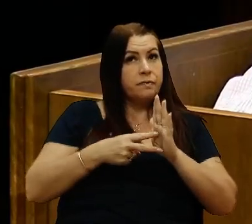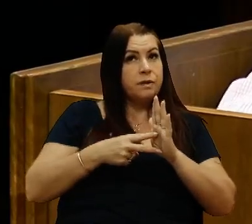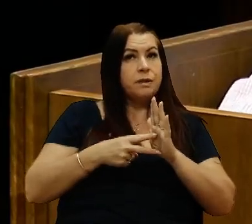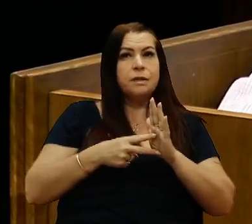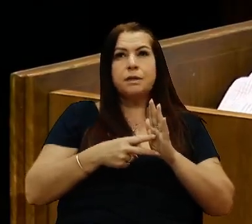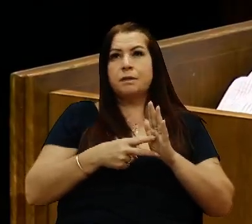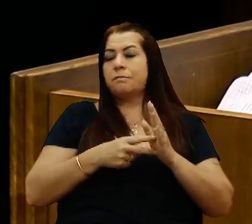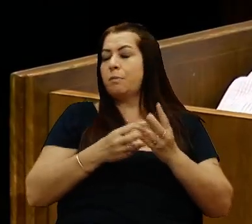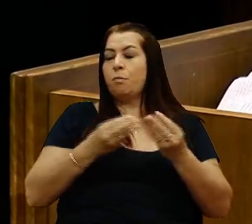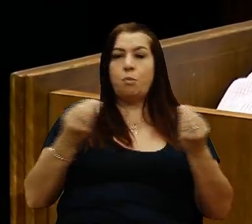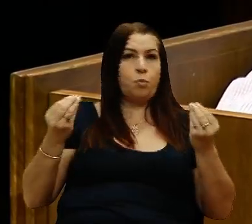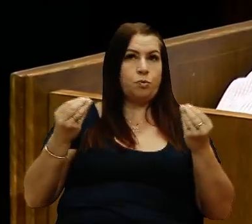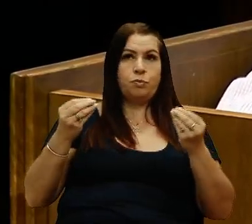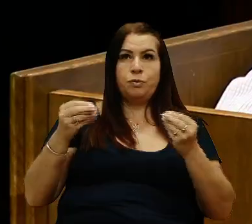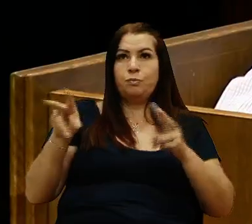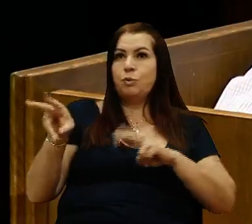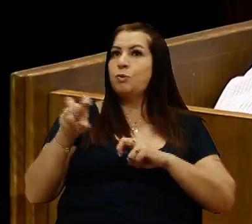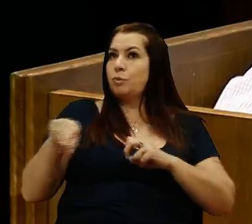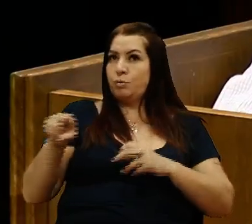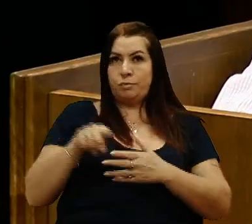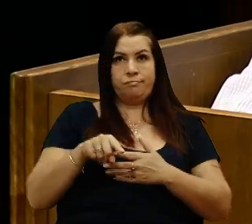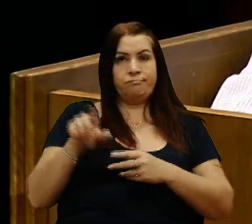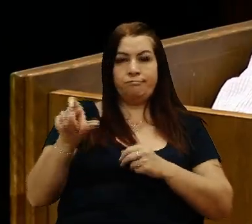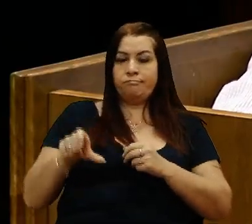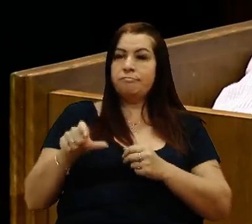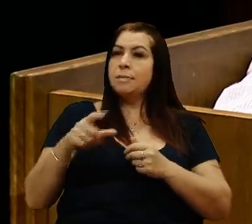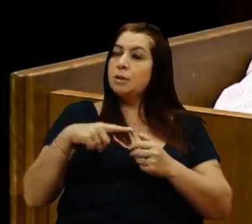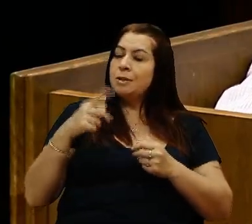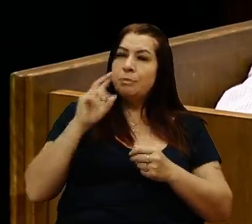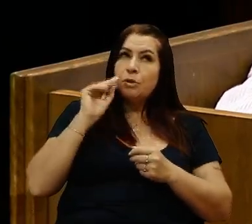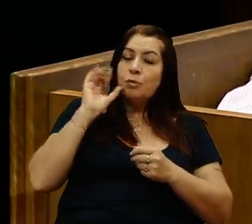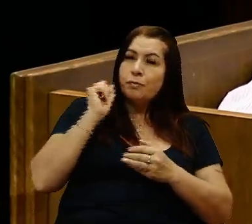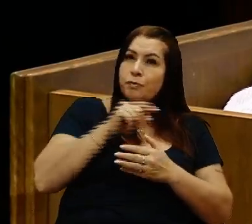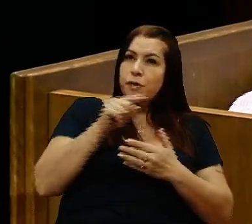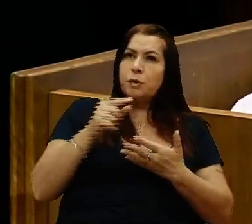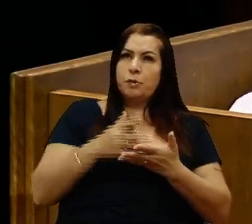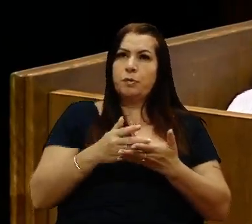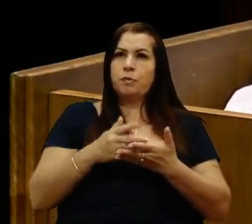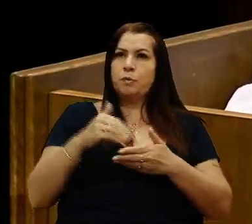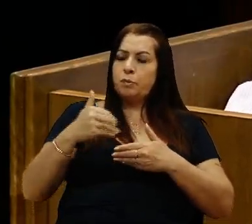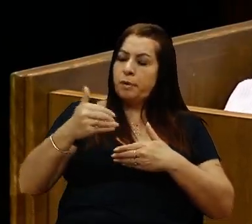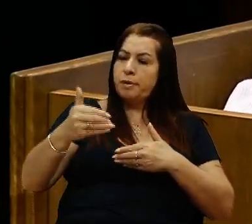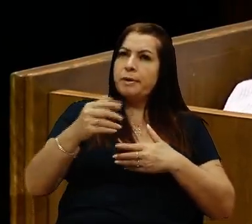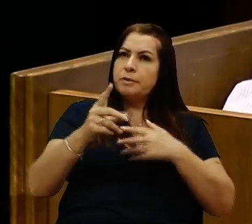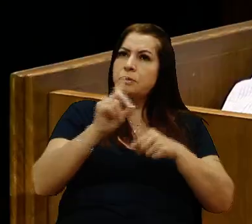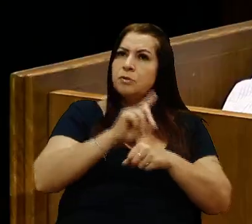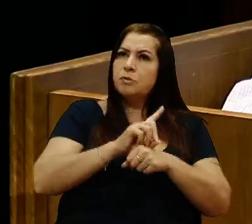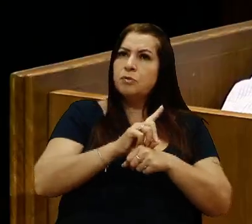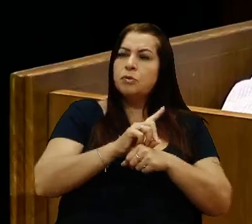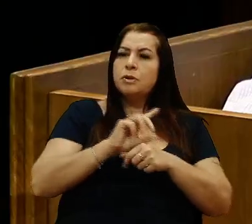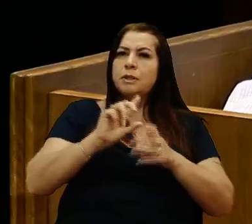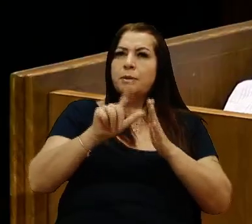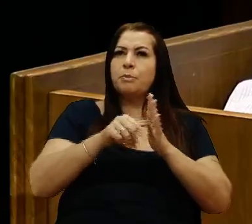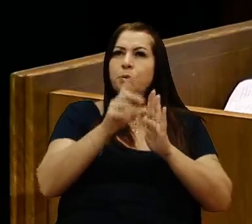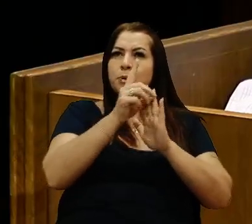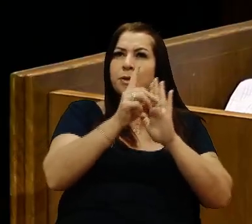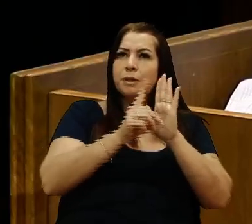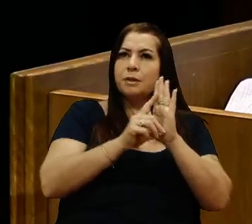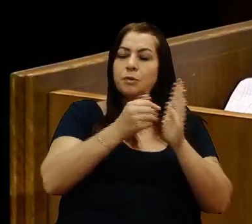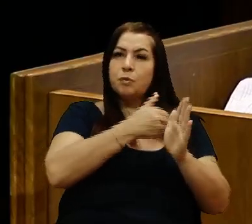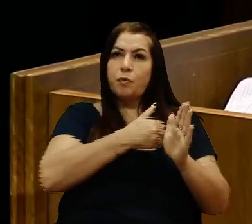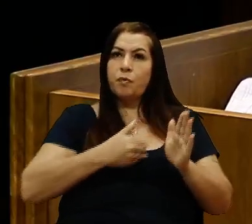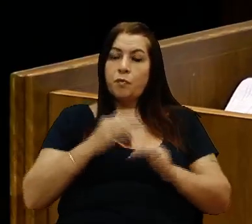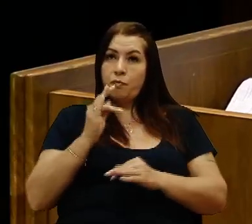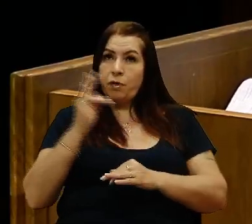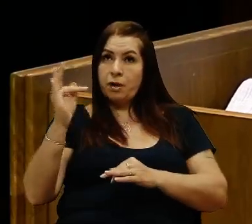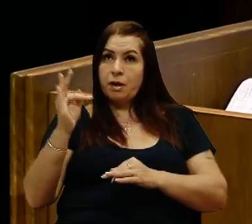os agricultores. A gente ouviu, no decorrer desses dias, após o decreto do governo federal,